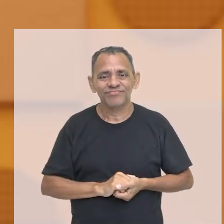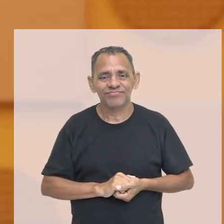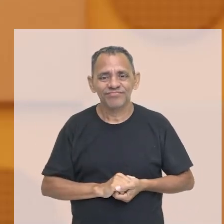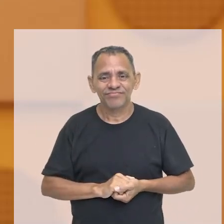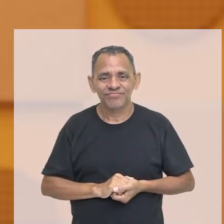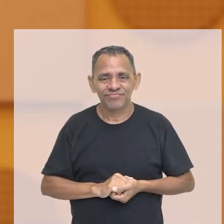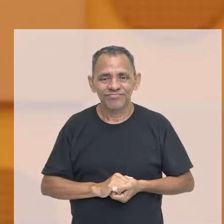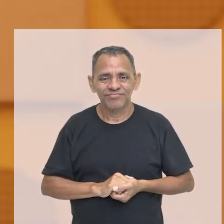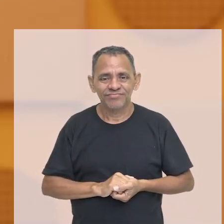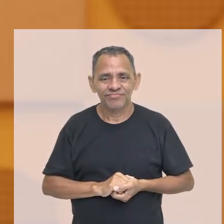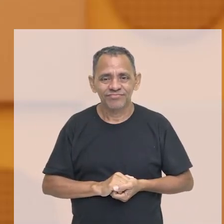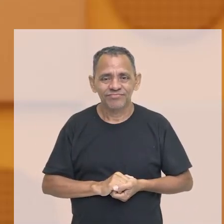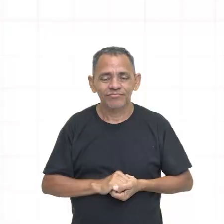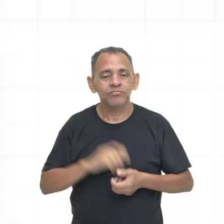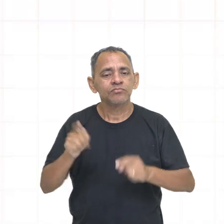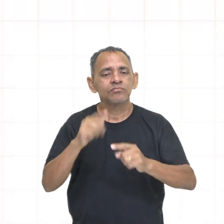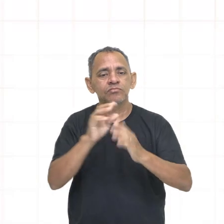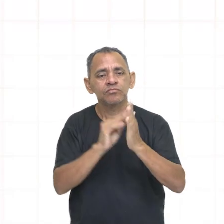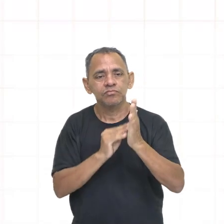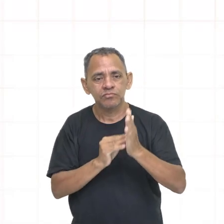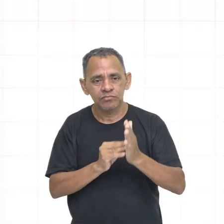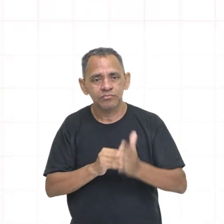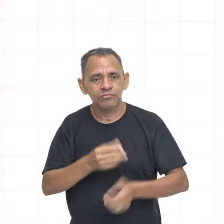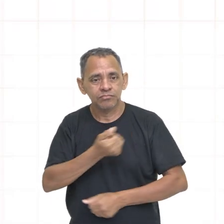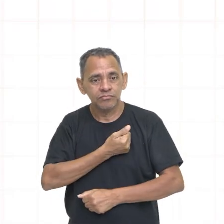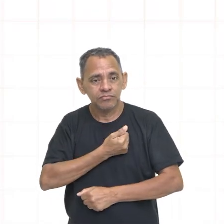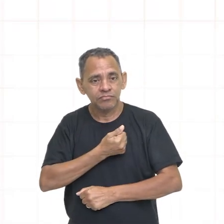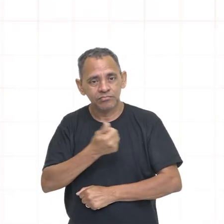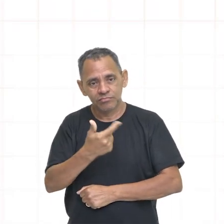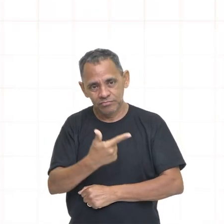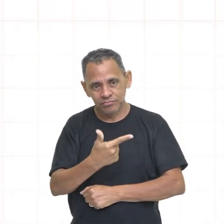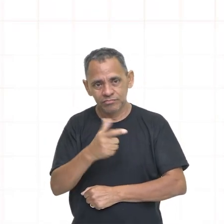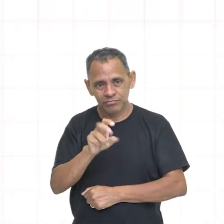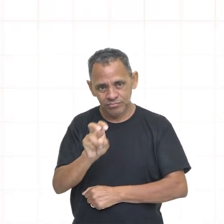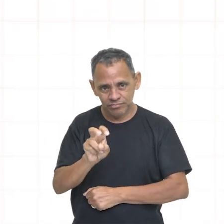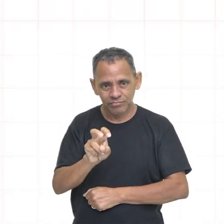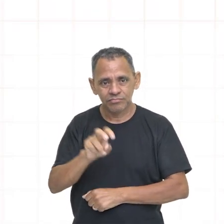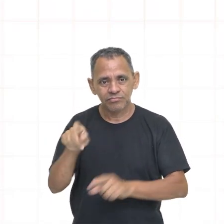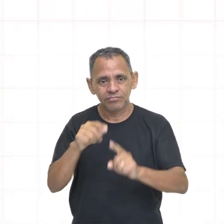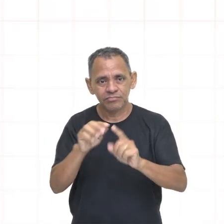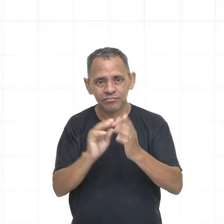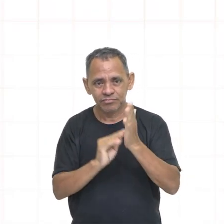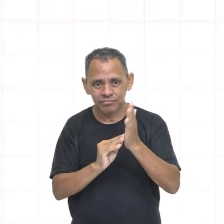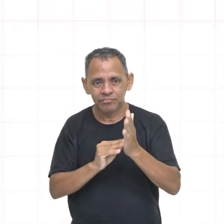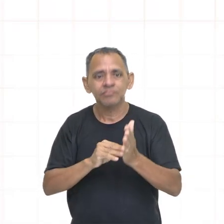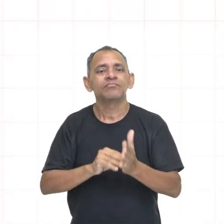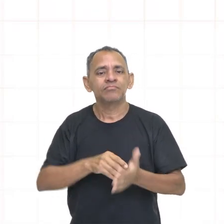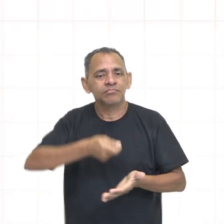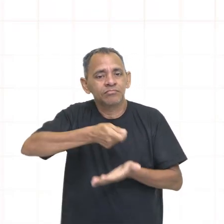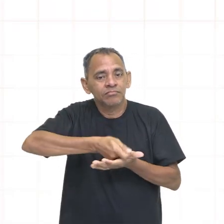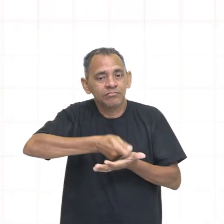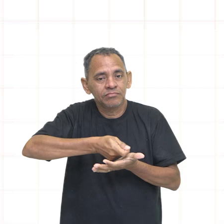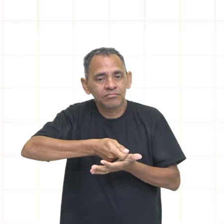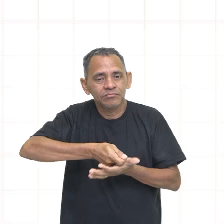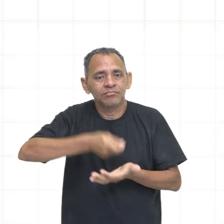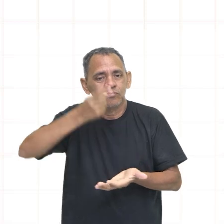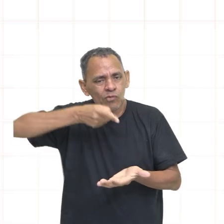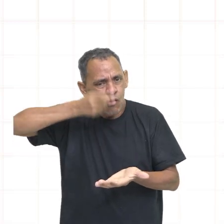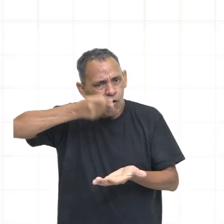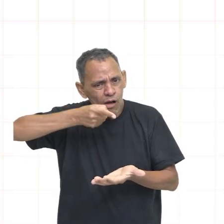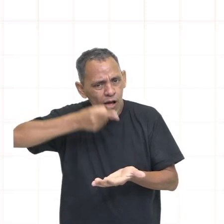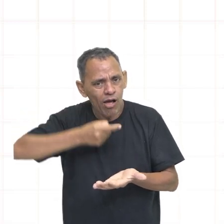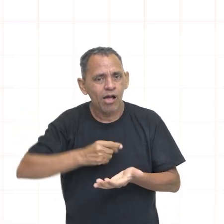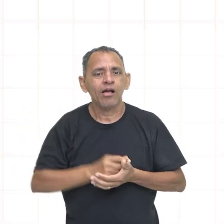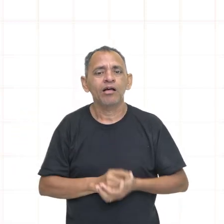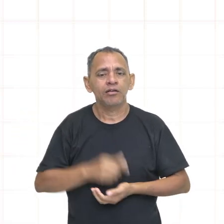objeto de conhecimento desta aula. Aula 25, objeto de conhecimento, a ditadura civil-militar e os